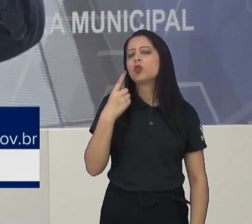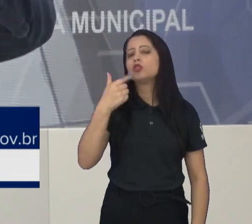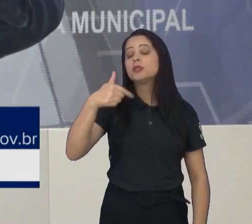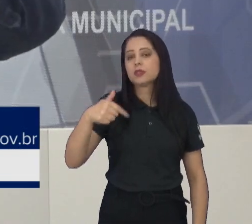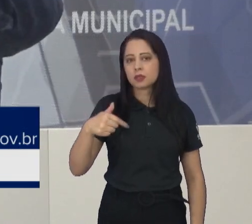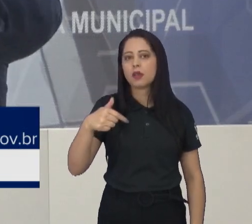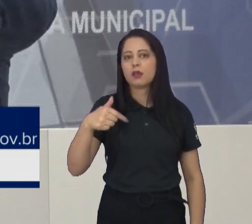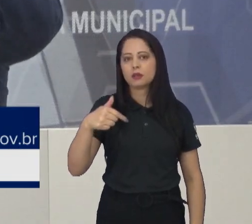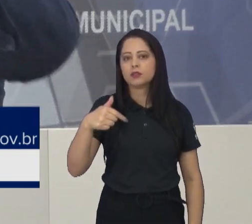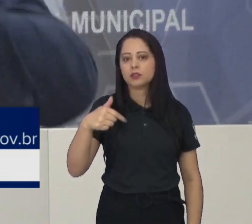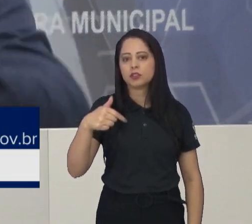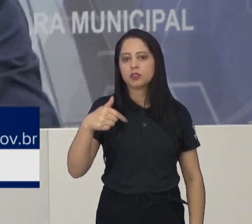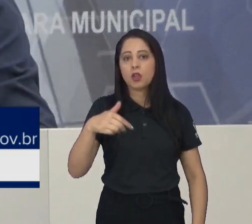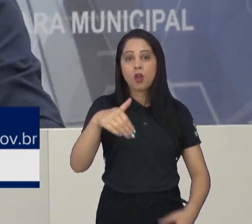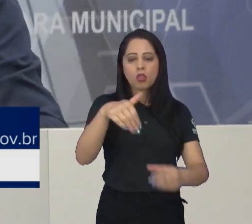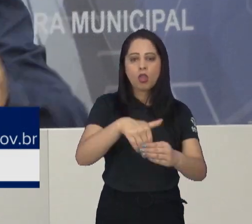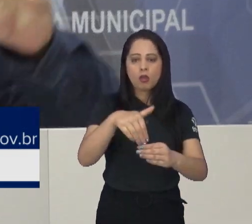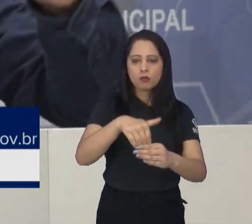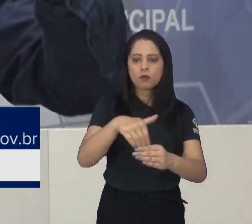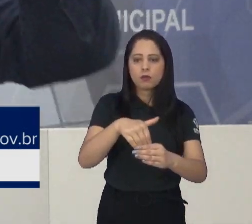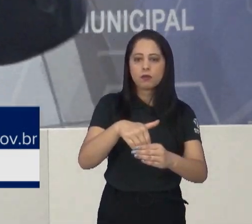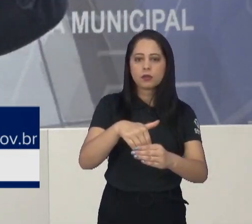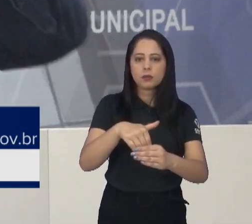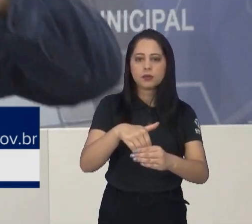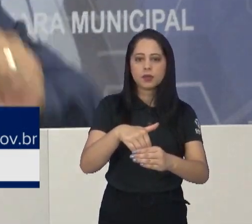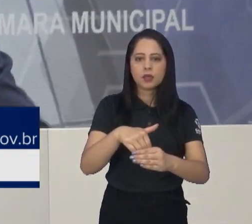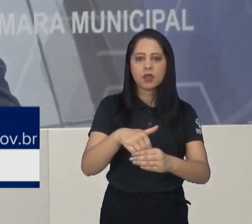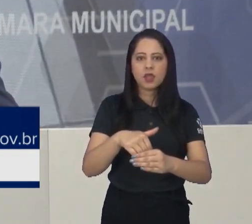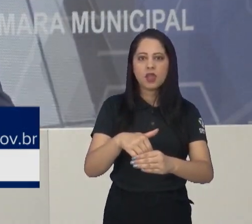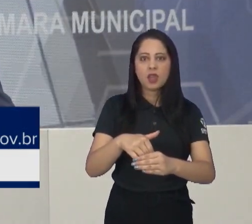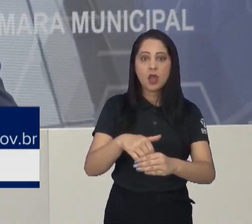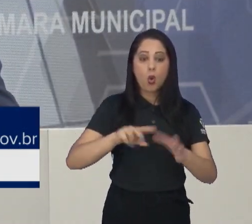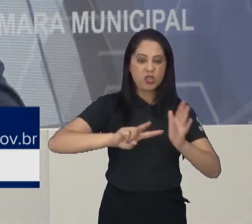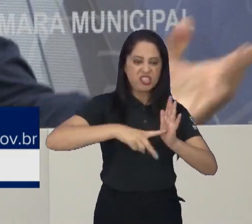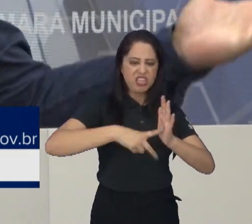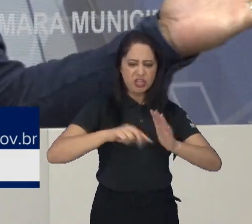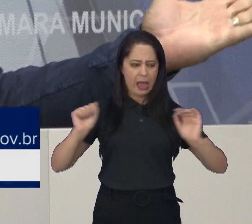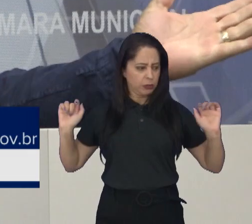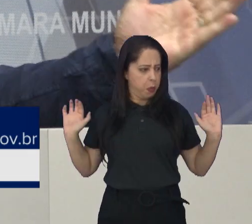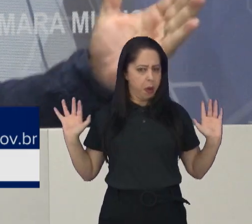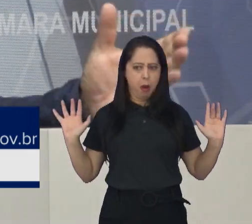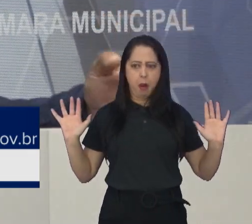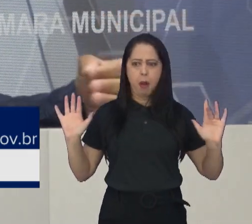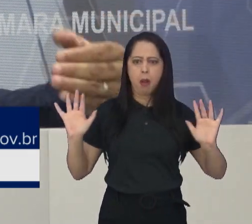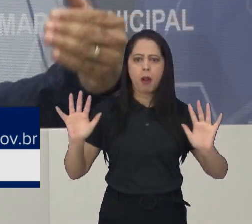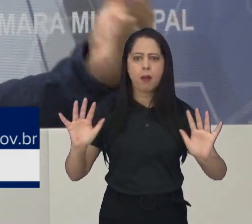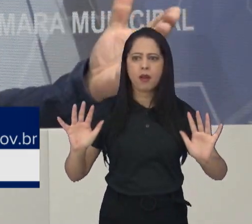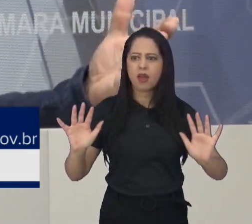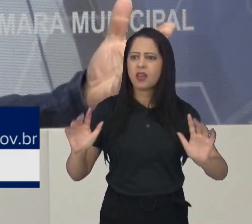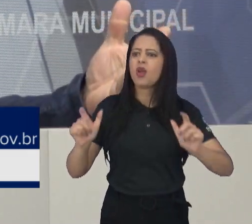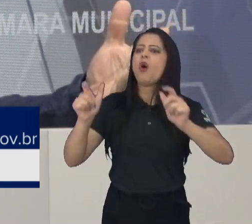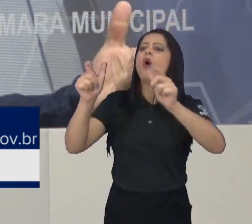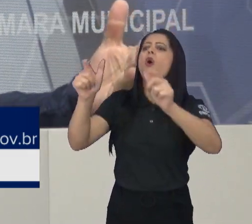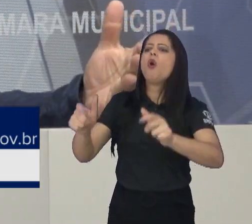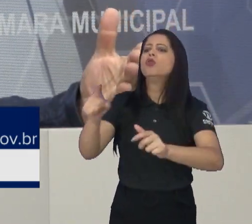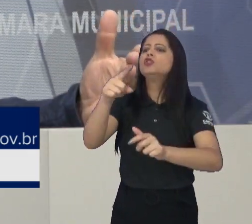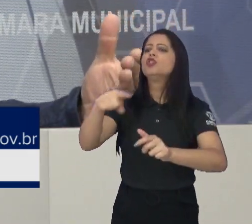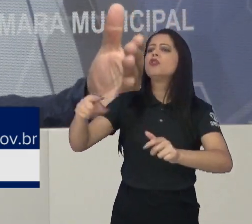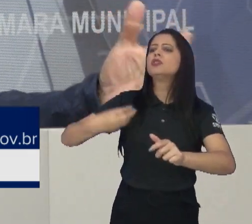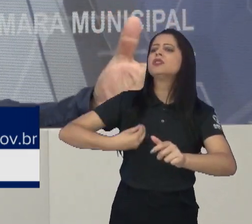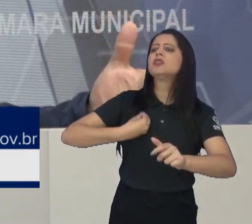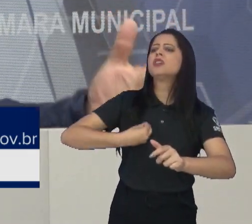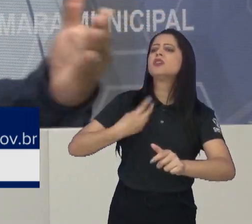para a administração, encheu de gente aqui no sindicato. Eu falei, ué, onde vocês estavam